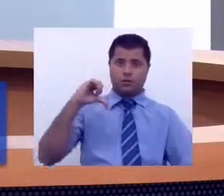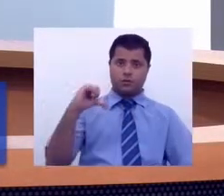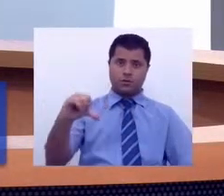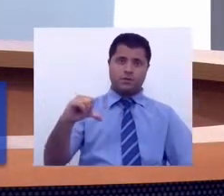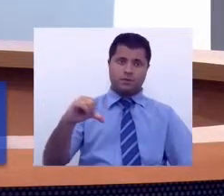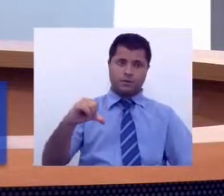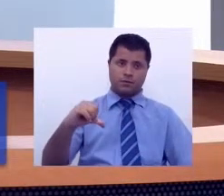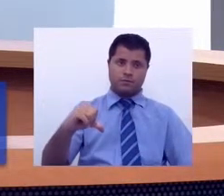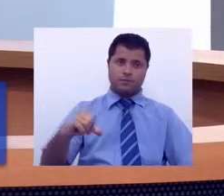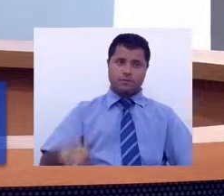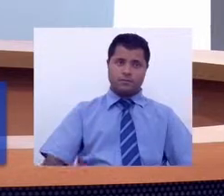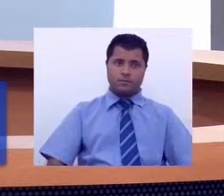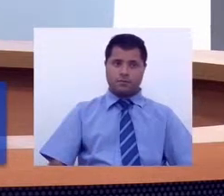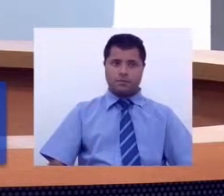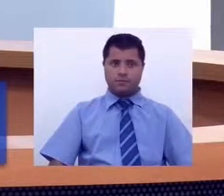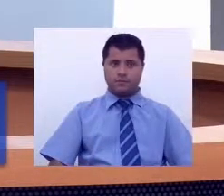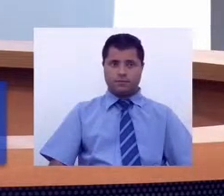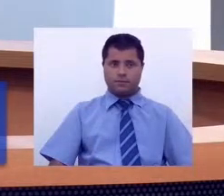nove